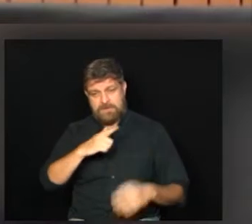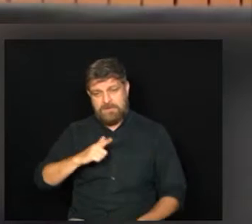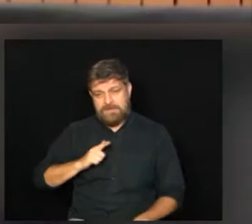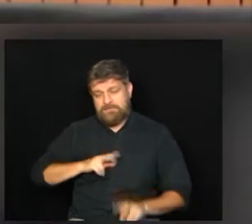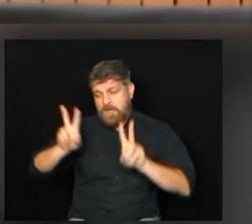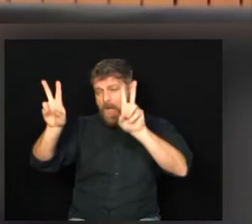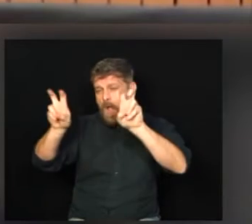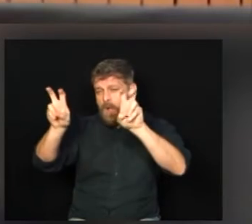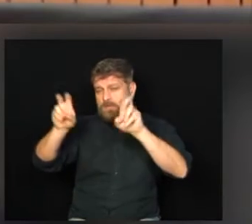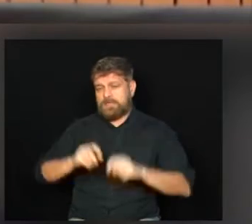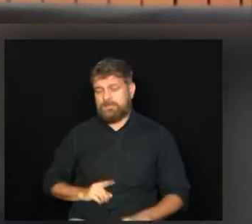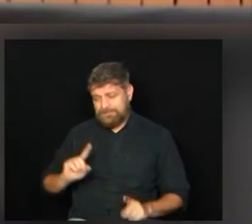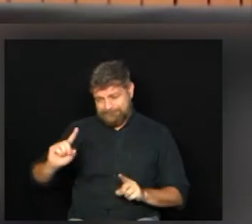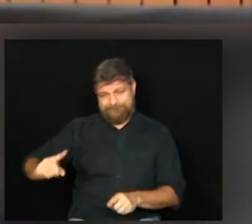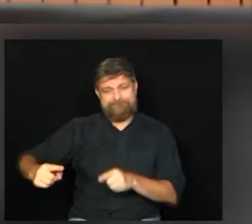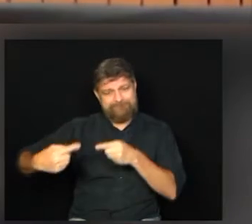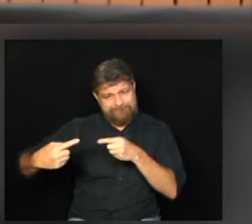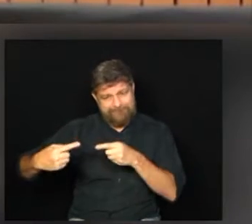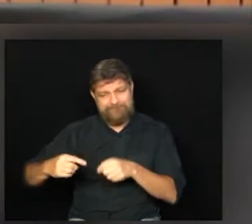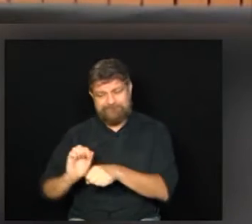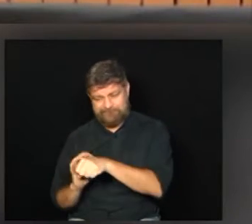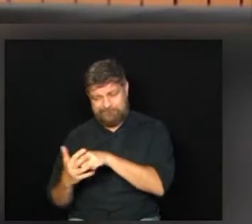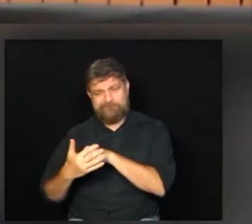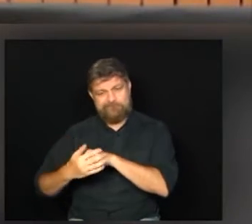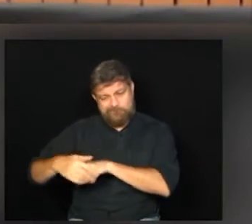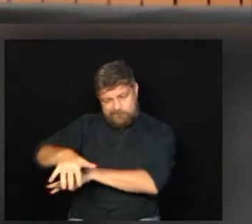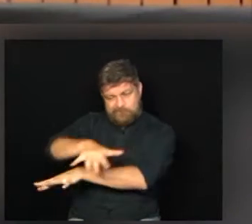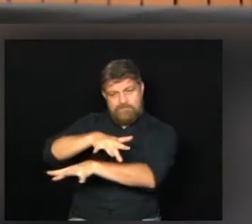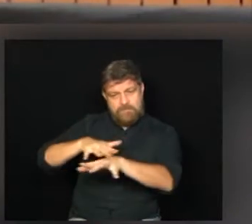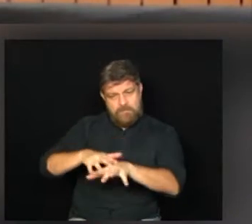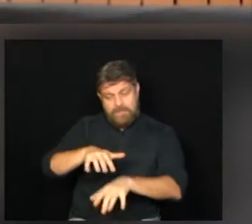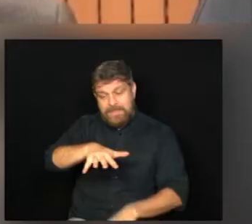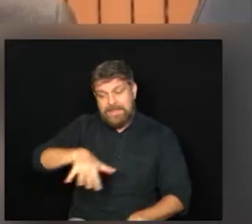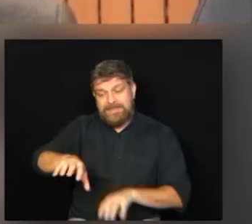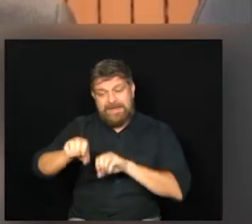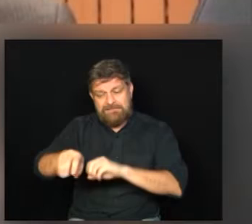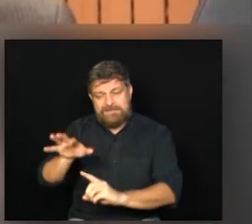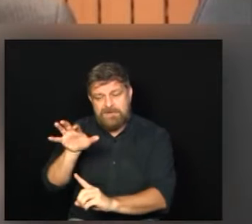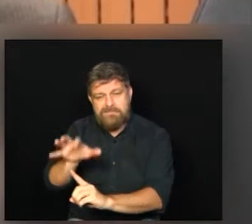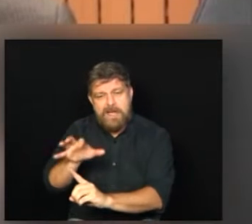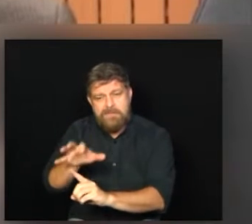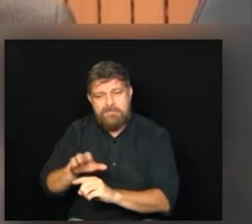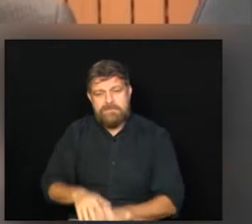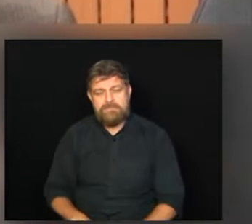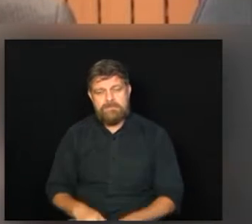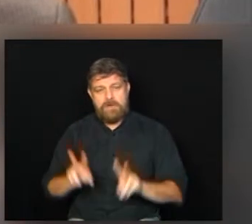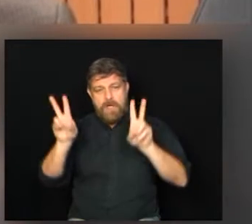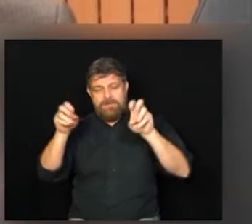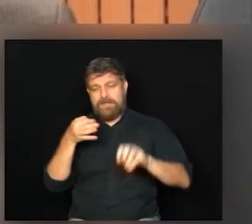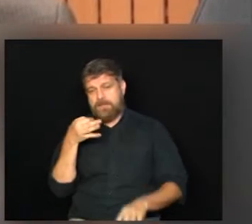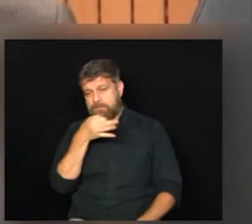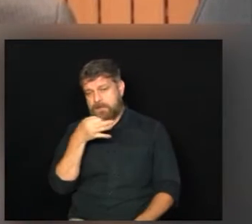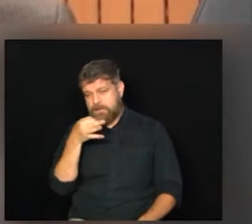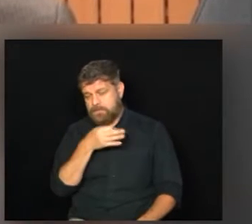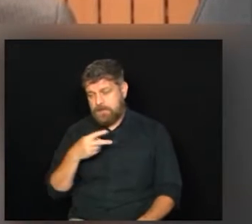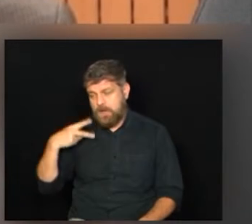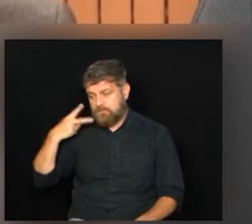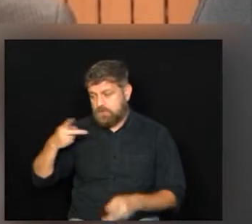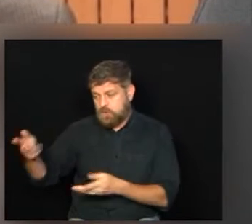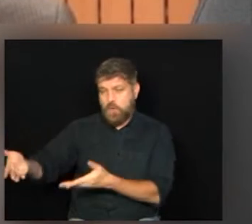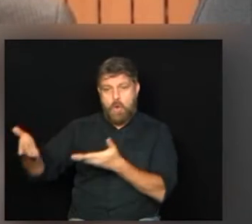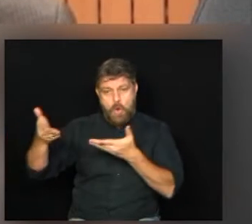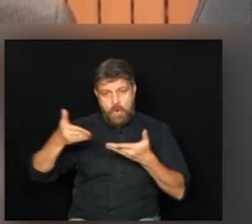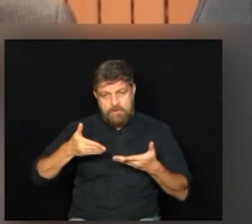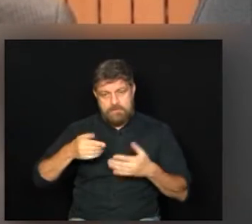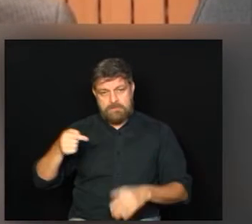como tema os desafios deixados pela pandemia na educação. Para falar sobre o assunto, o vereador recebeu